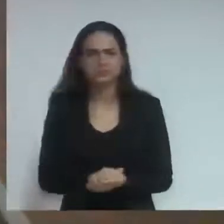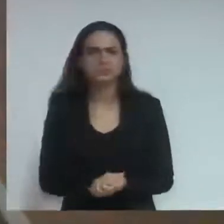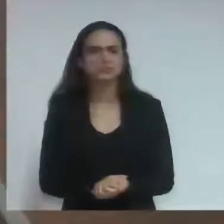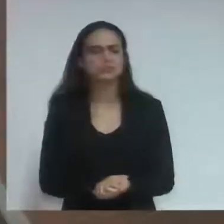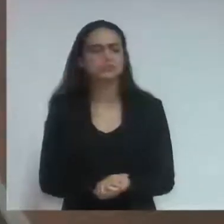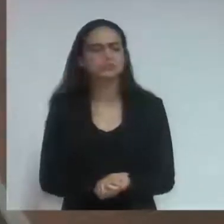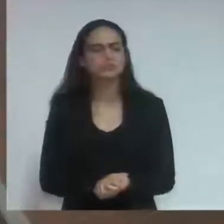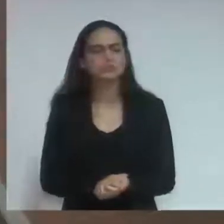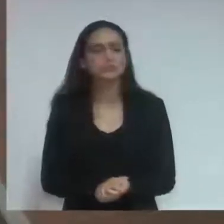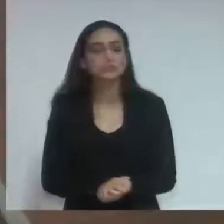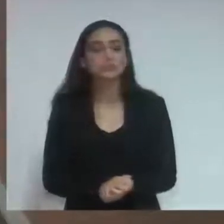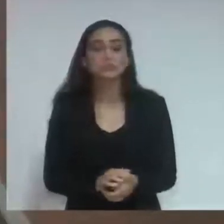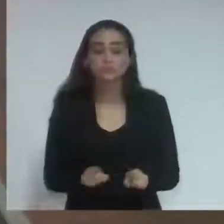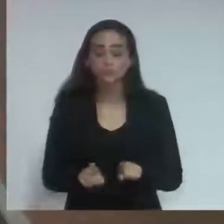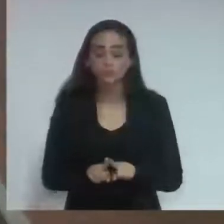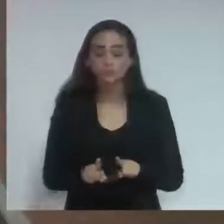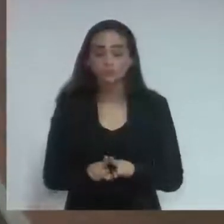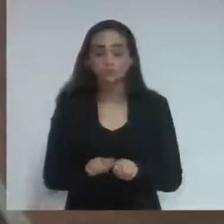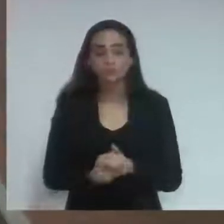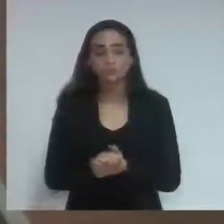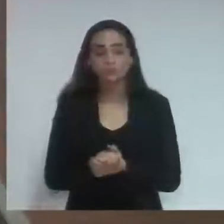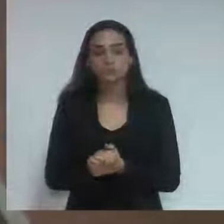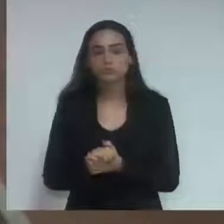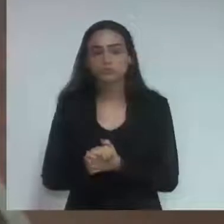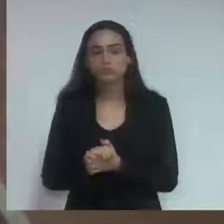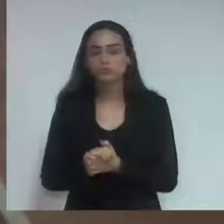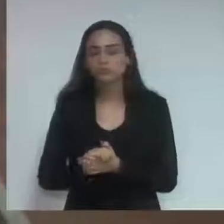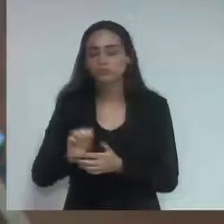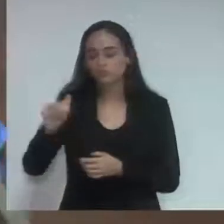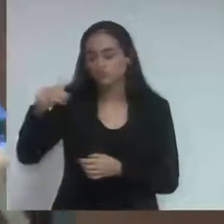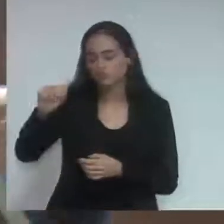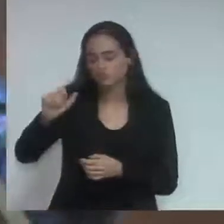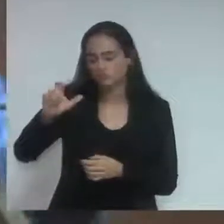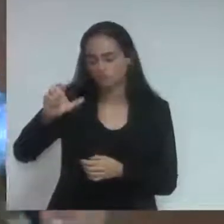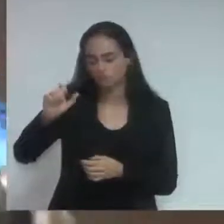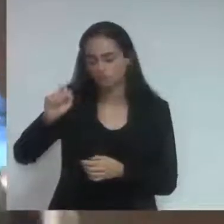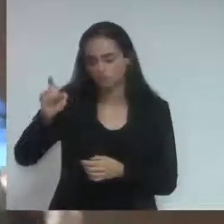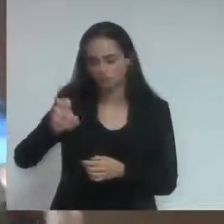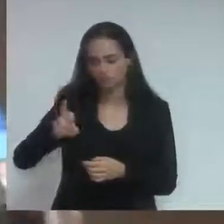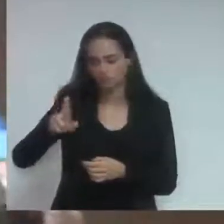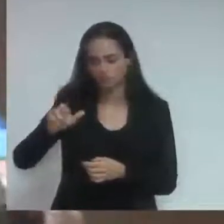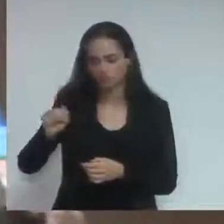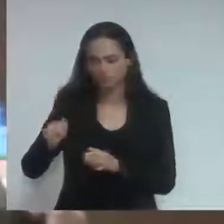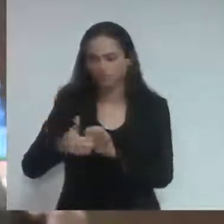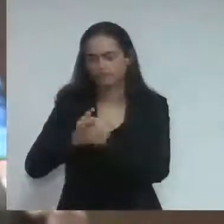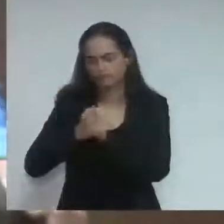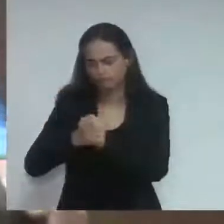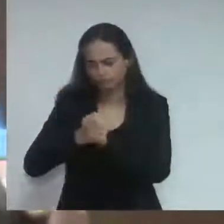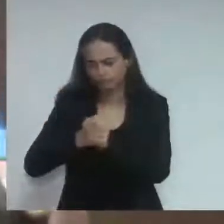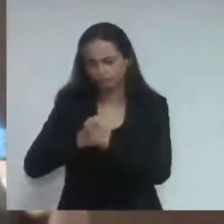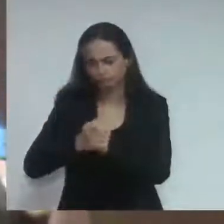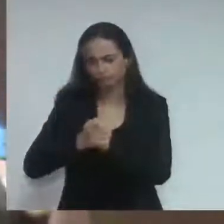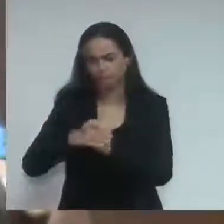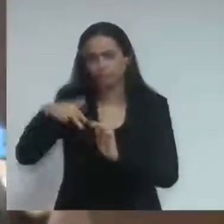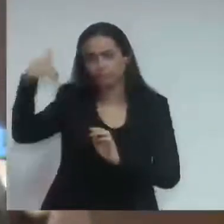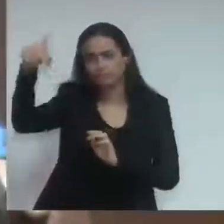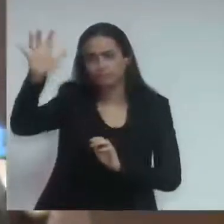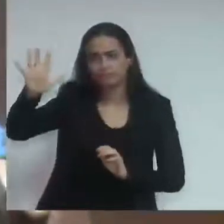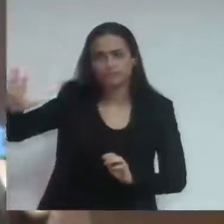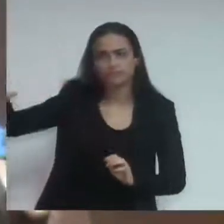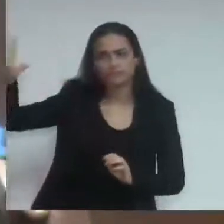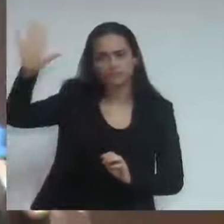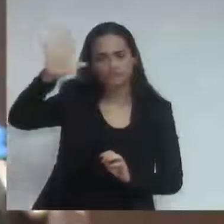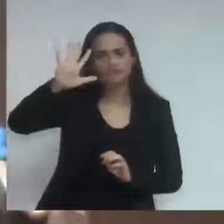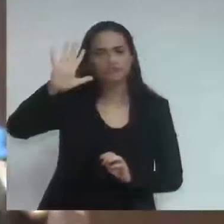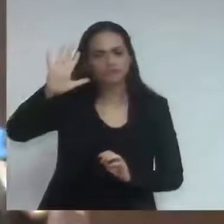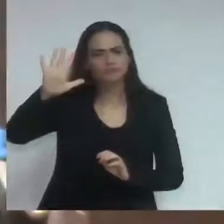Gostaria de cumprimentar, em nome do vereador e amigo Macaxeira, né, a todos os nordestinos, que é uma grande comunidade aqui na